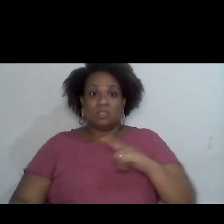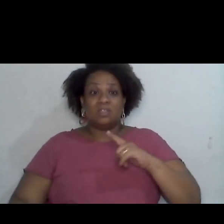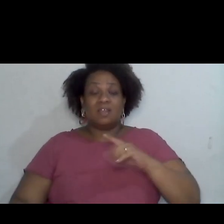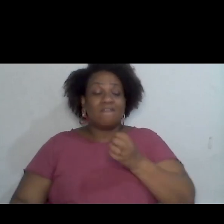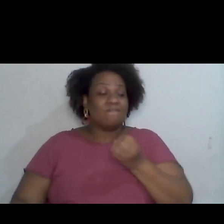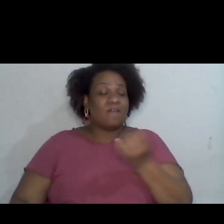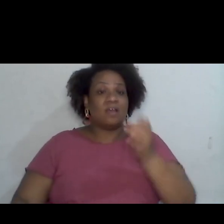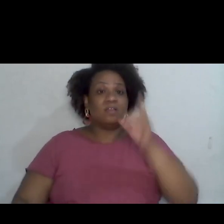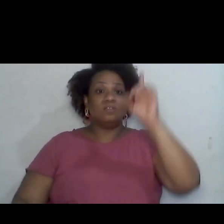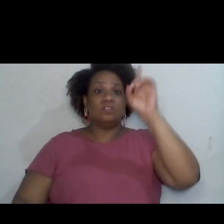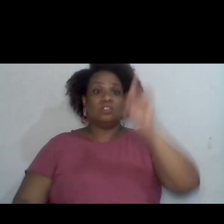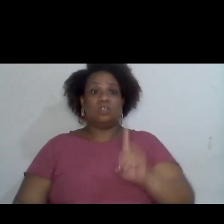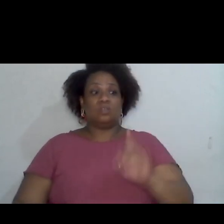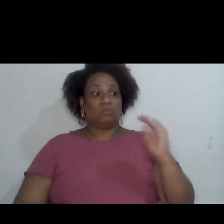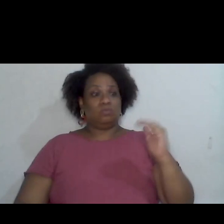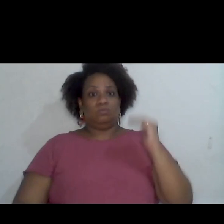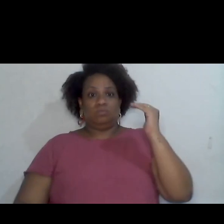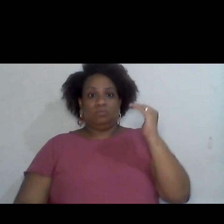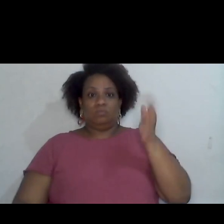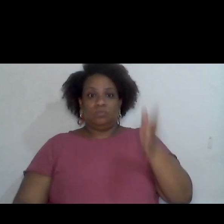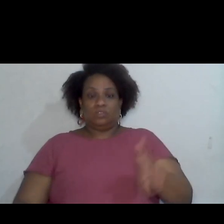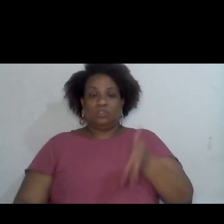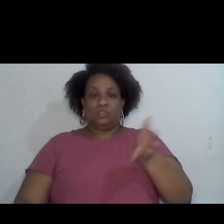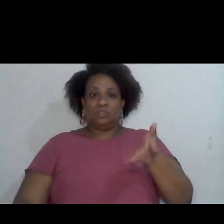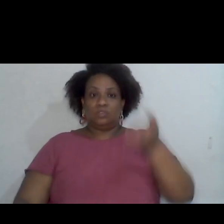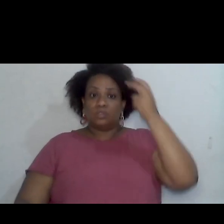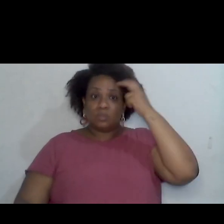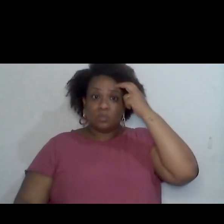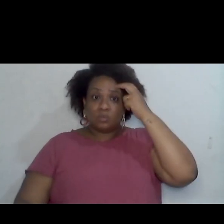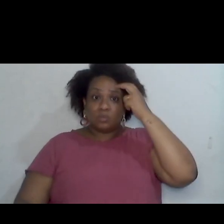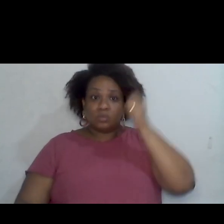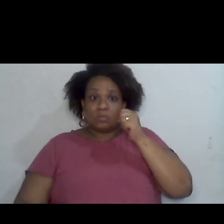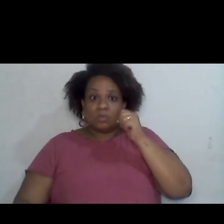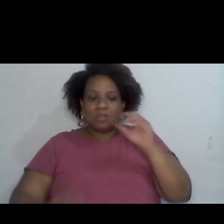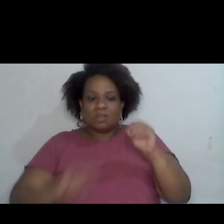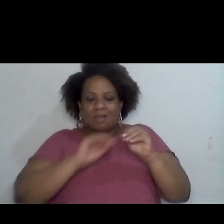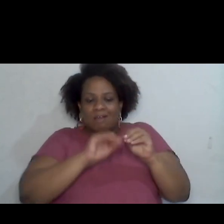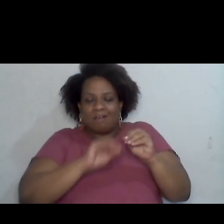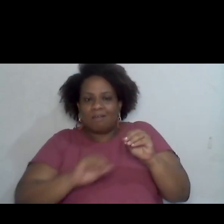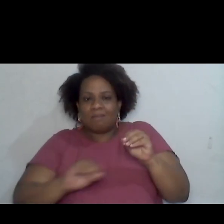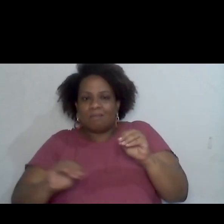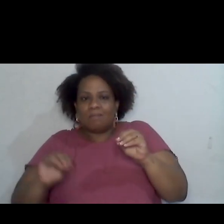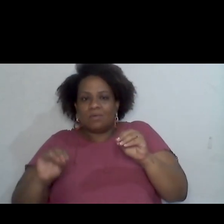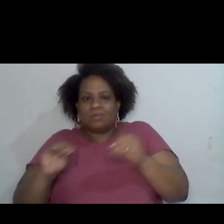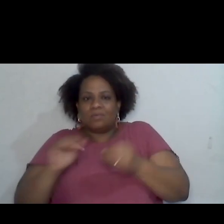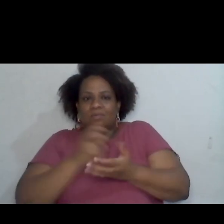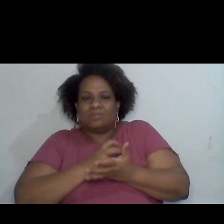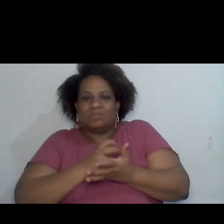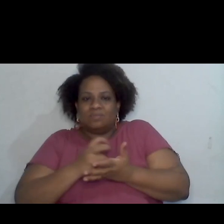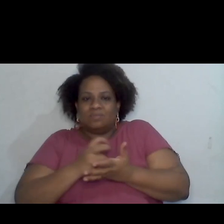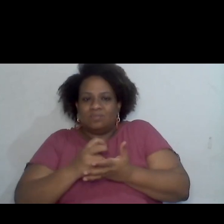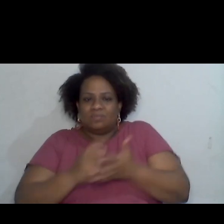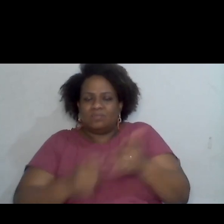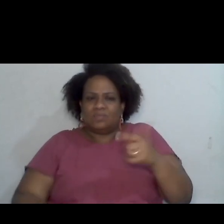Superintendência de Promoção da Cultura no momento em que a superintendente estava em transição. Então, não tem um desleixo sobre isso,